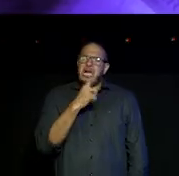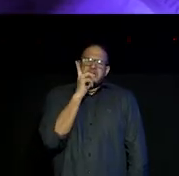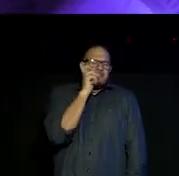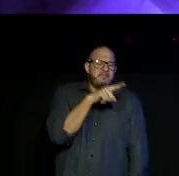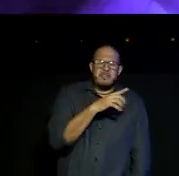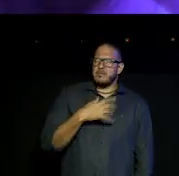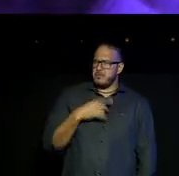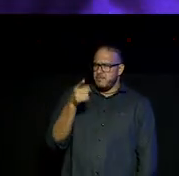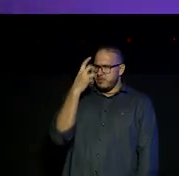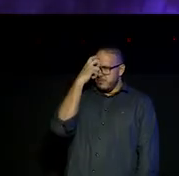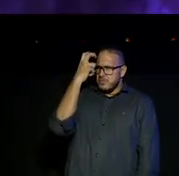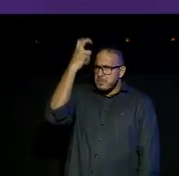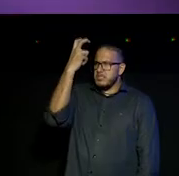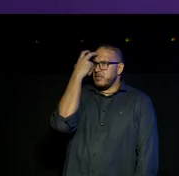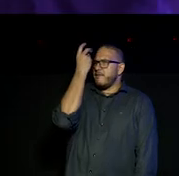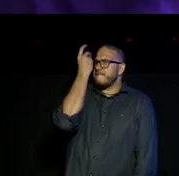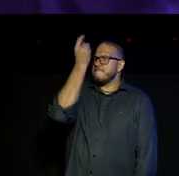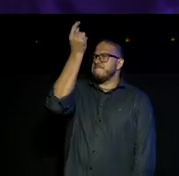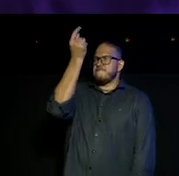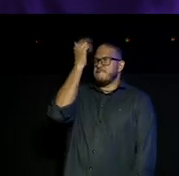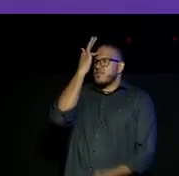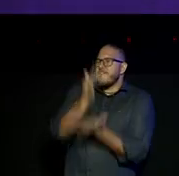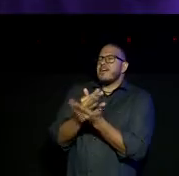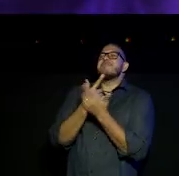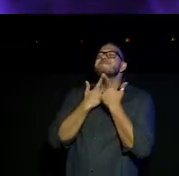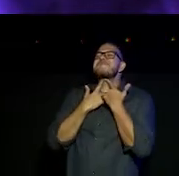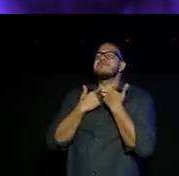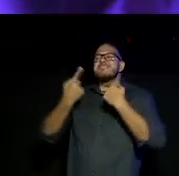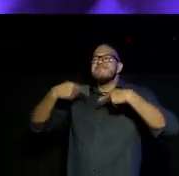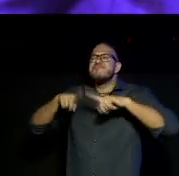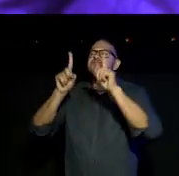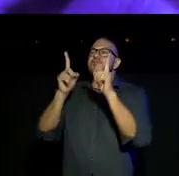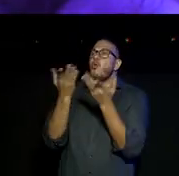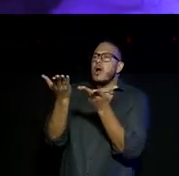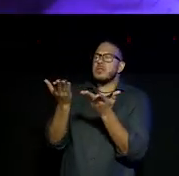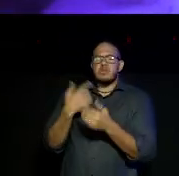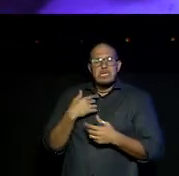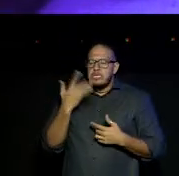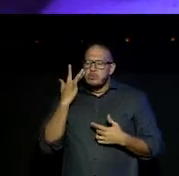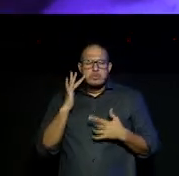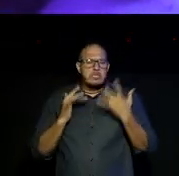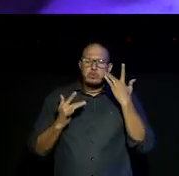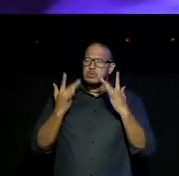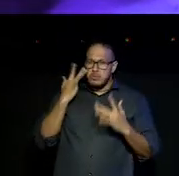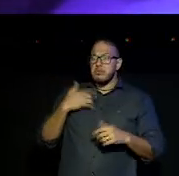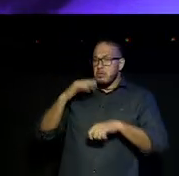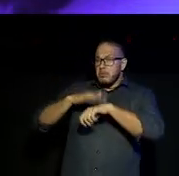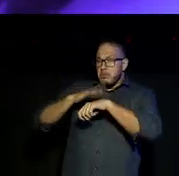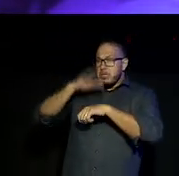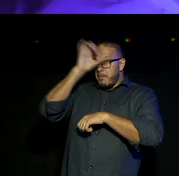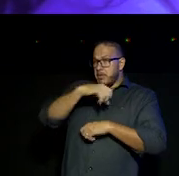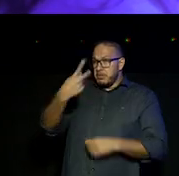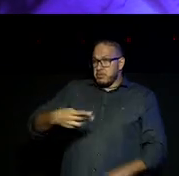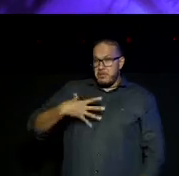tua criatividade, da tua inteligência, da tua esperança, da tua vontade? Quanto está usando? Não sei manejar isso. Aprende com teu